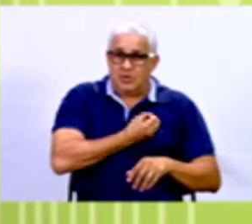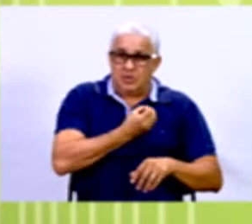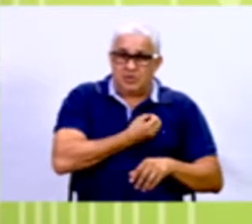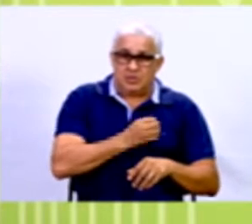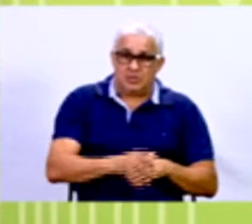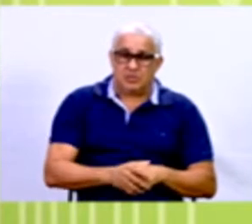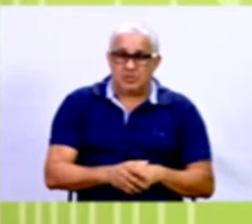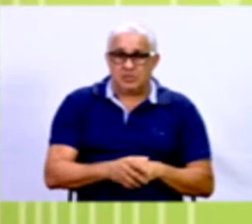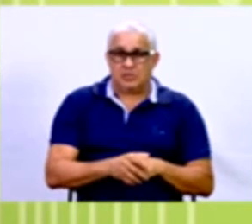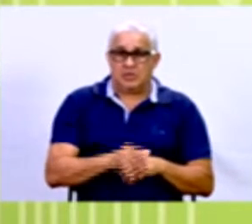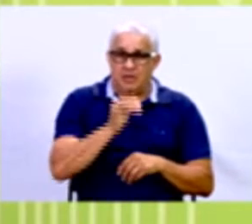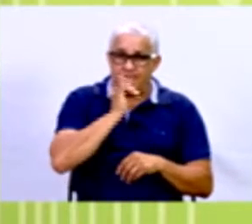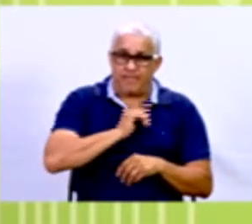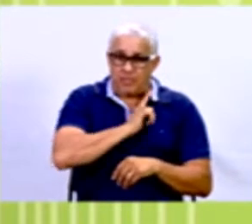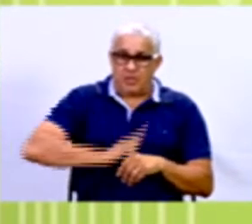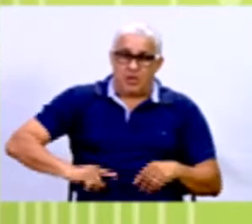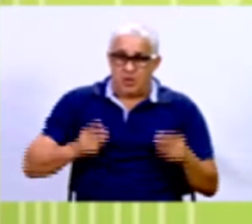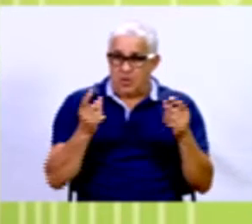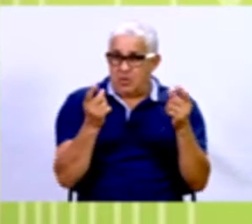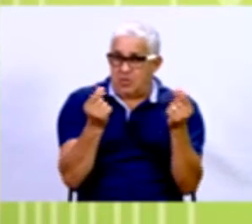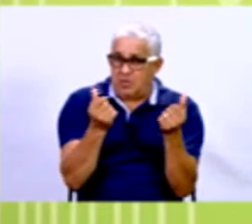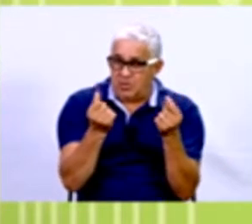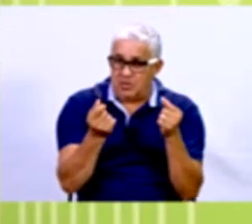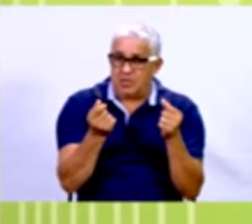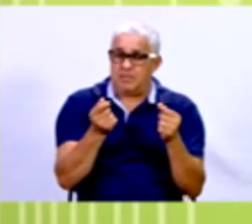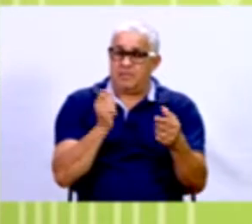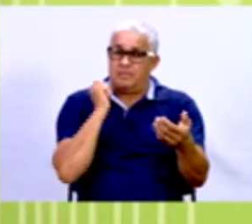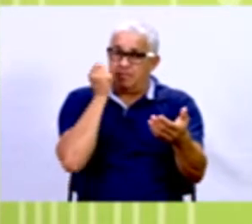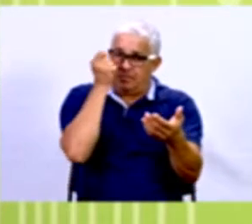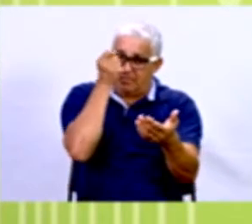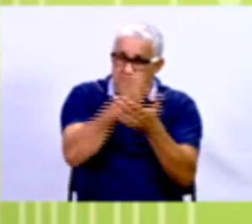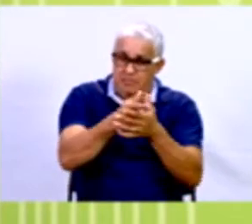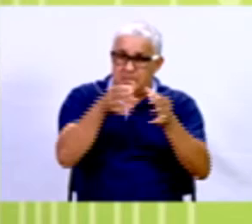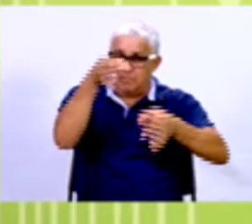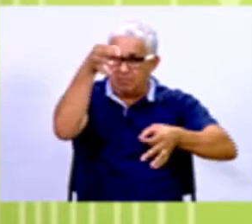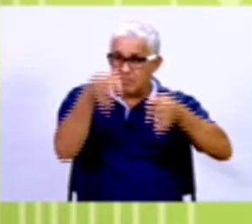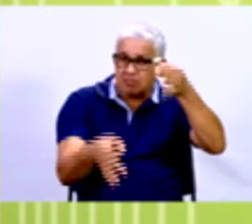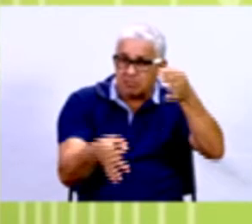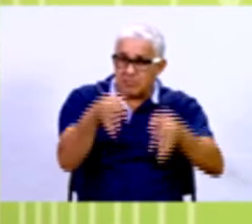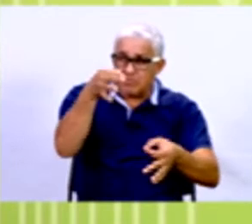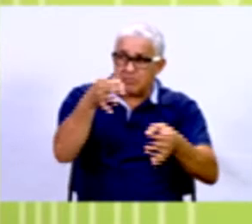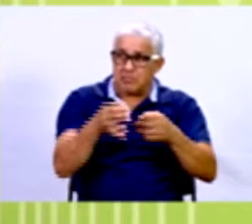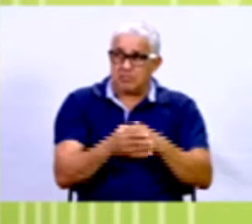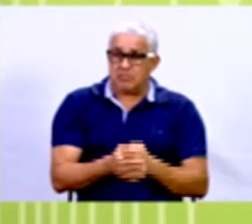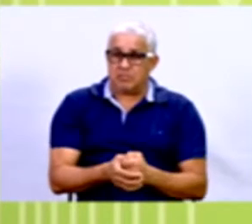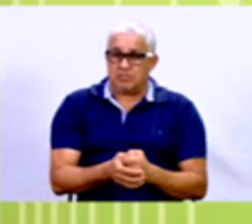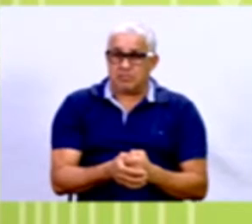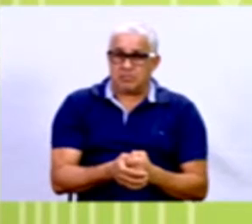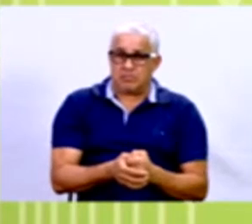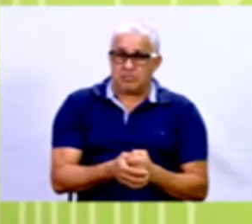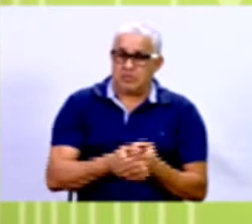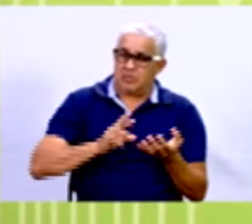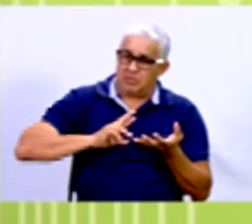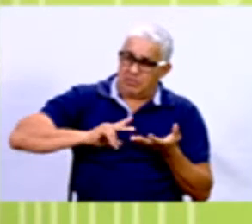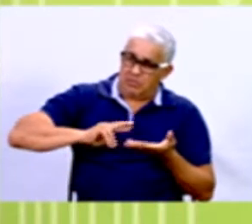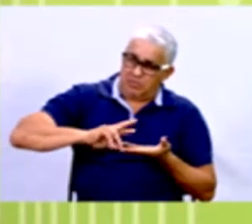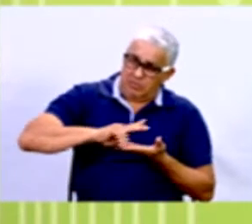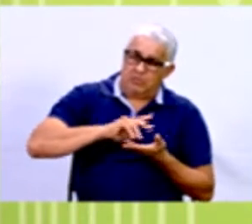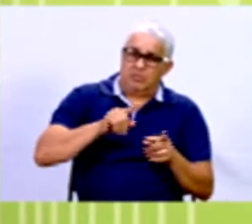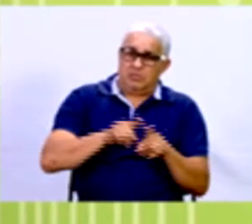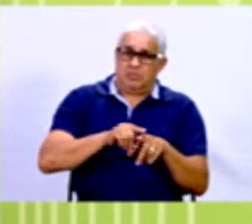cofres públicos com pagamento de pensão e com, enfim, com os